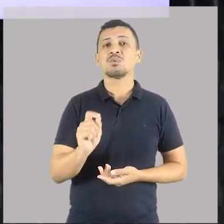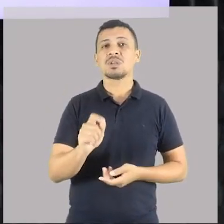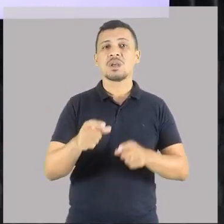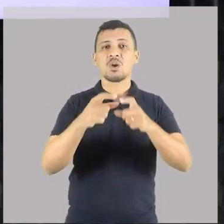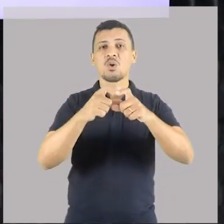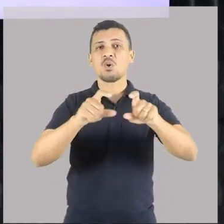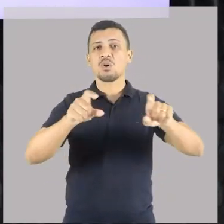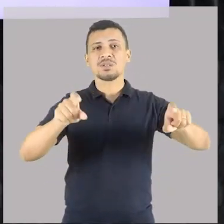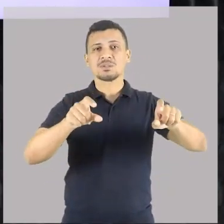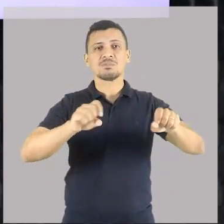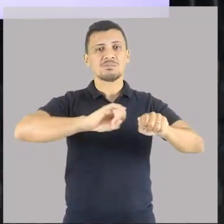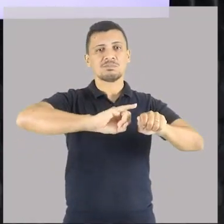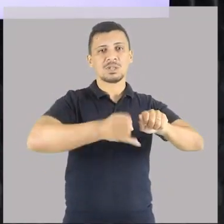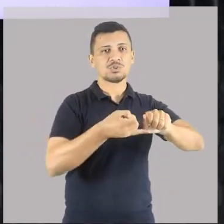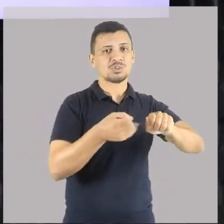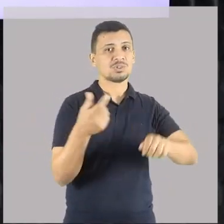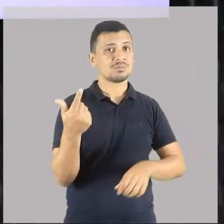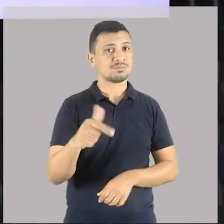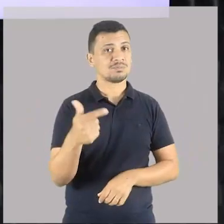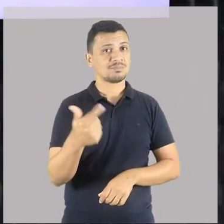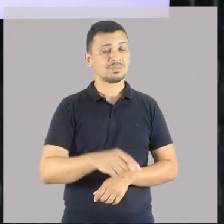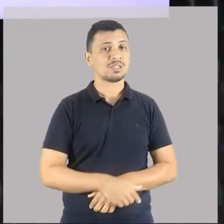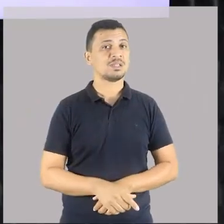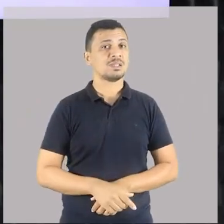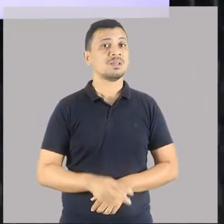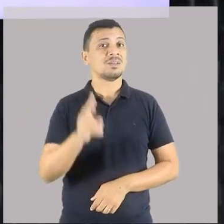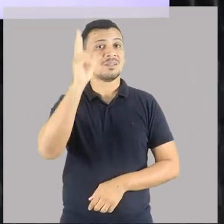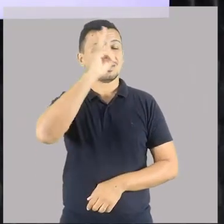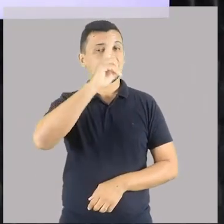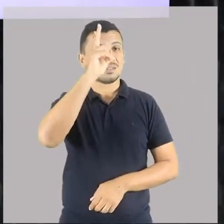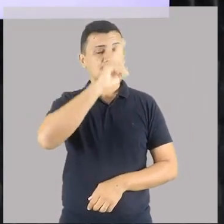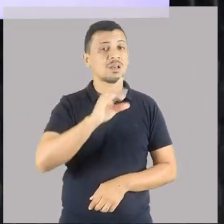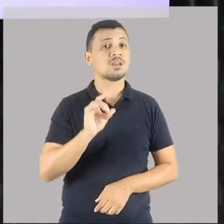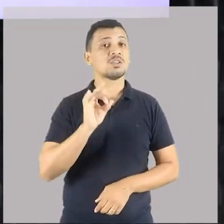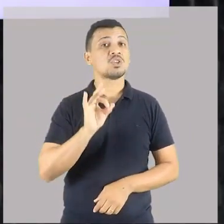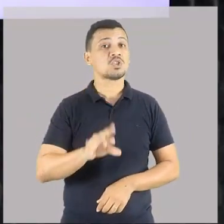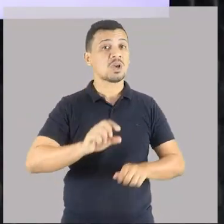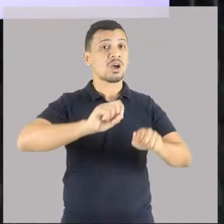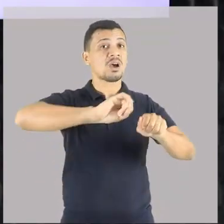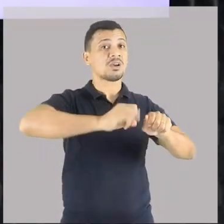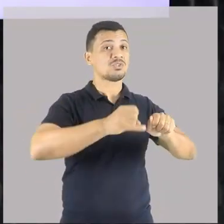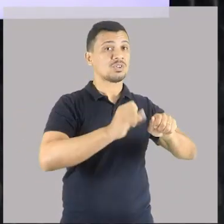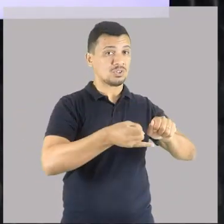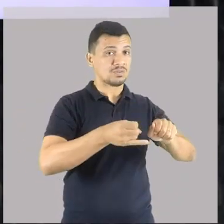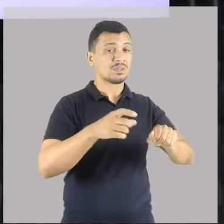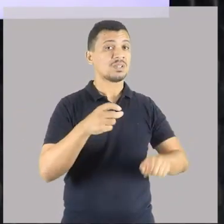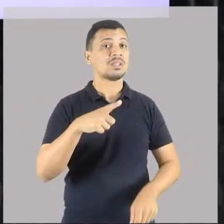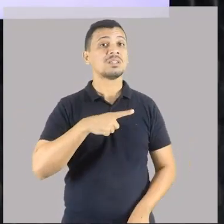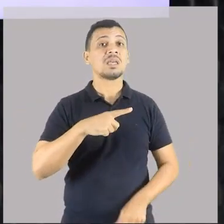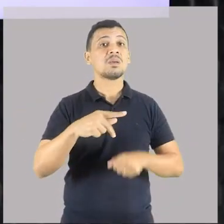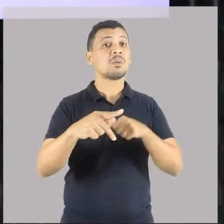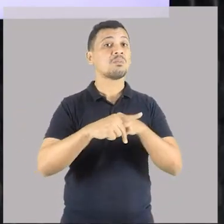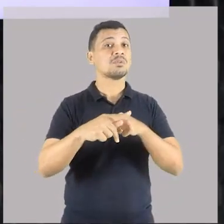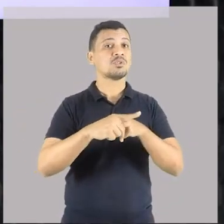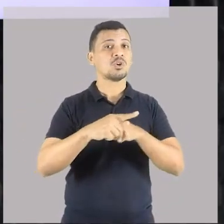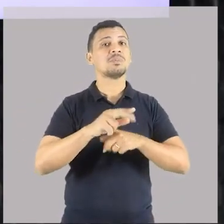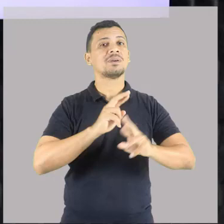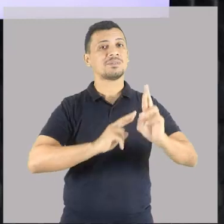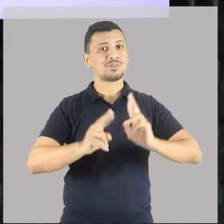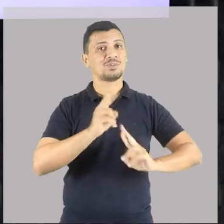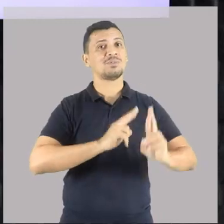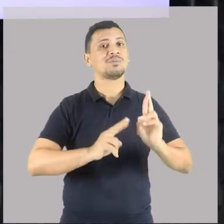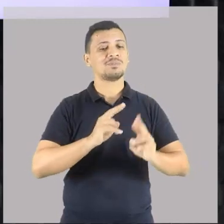oração adjetiva. Lembrando, só existe oração adjetiva se tiver a presença do pronome